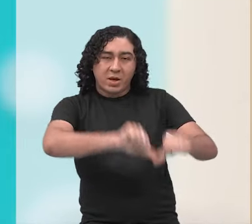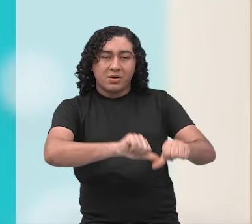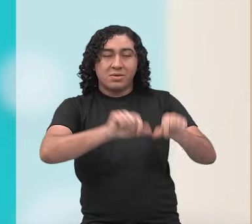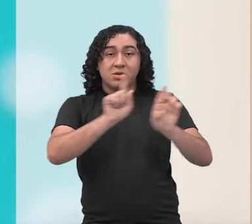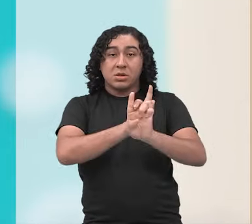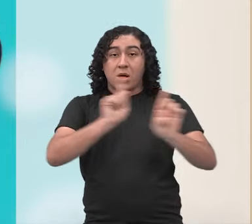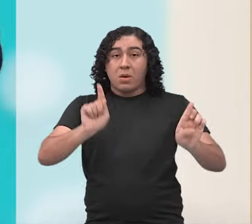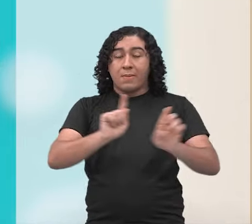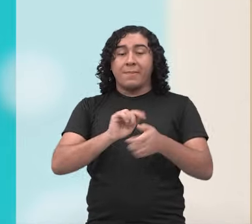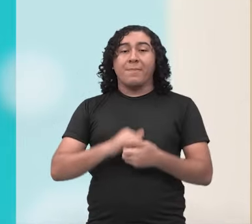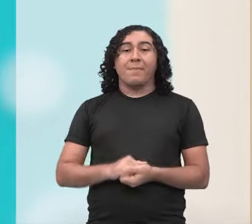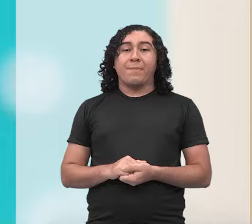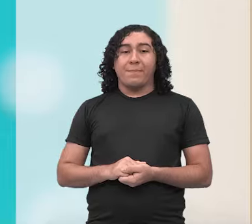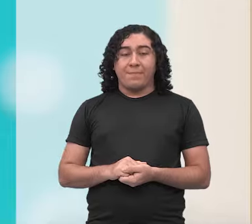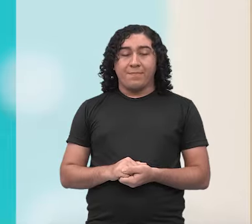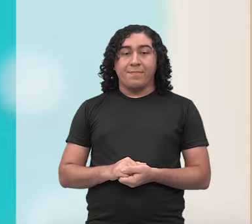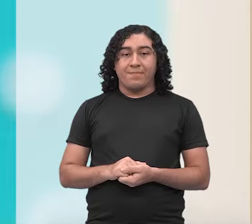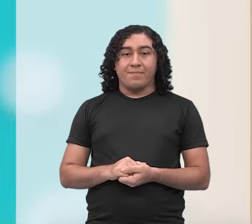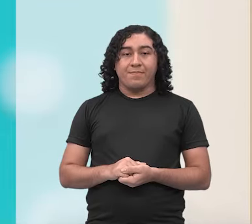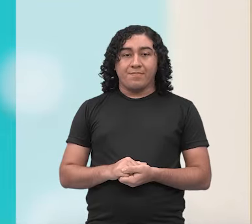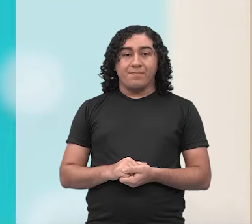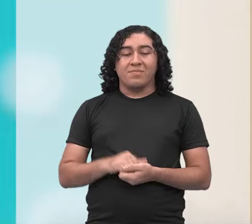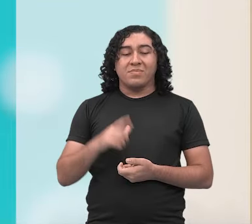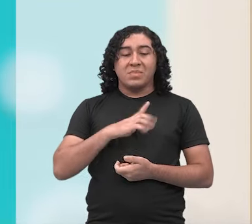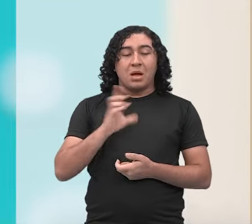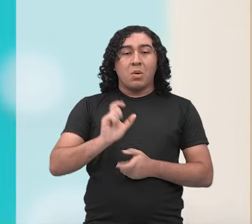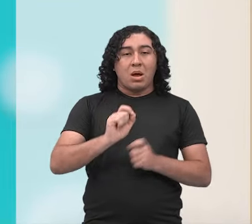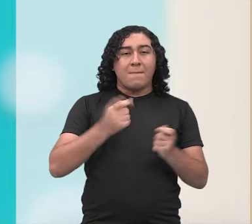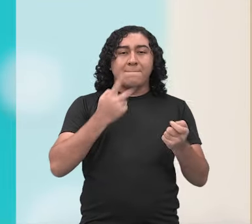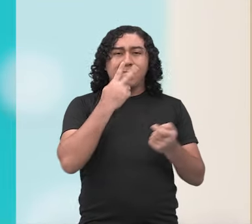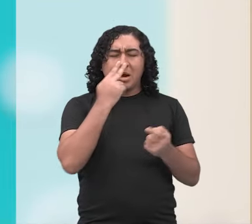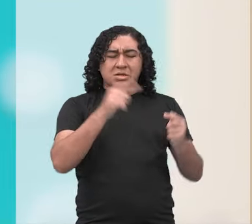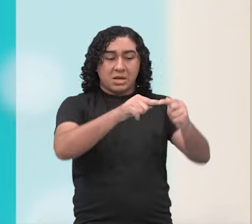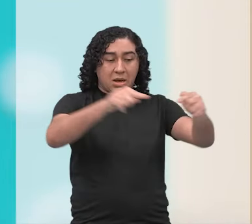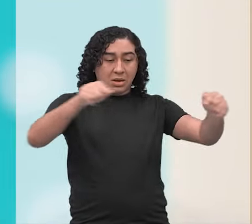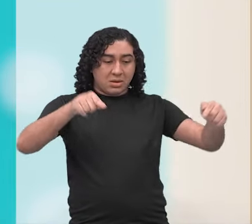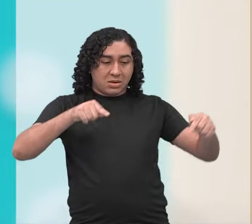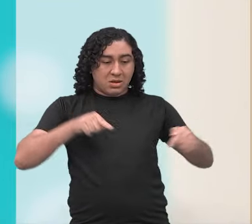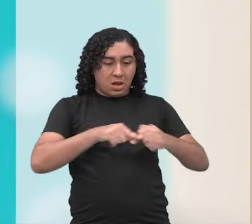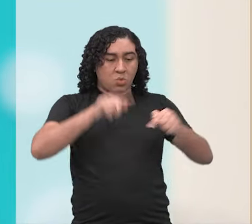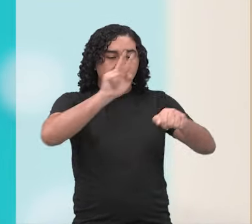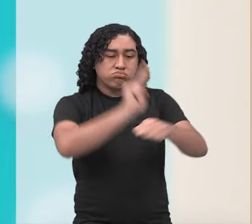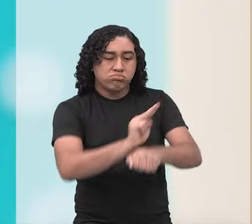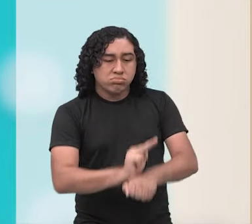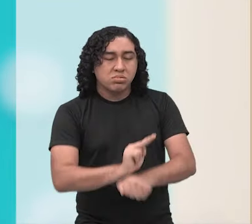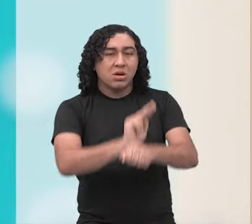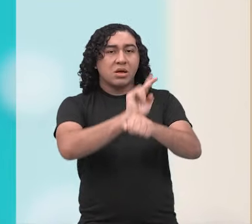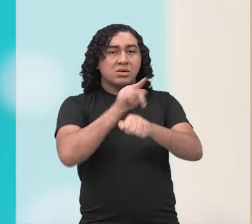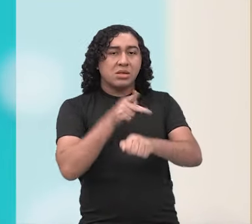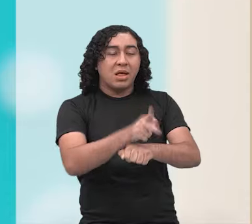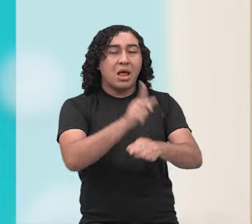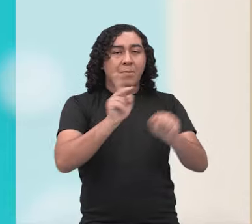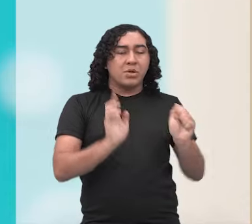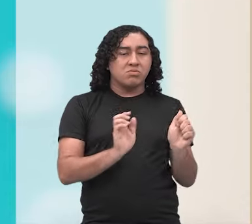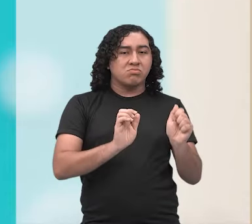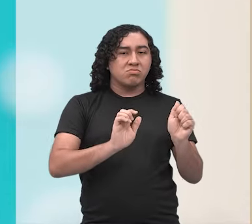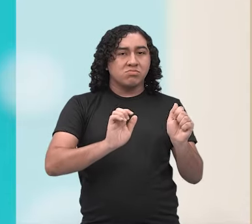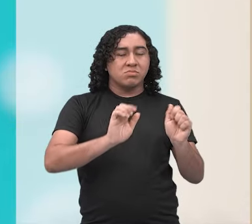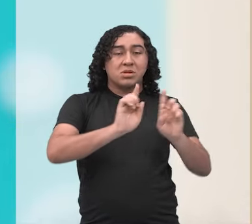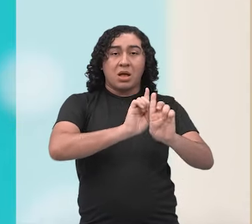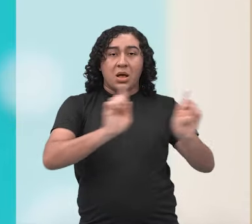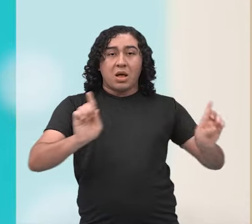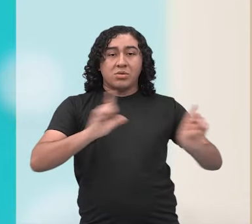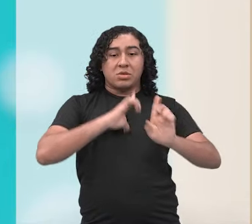saiu, vamos dizer, do quadrado do museu, aquele que fica guardado ali. Ele vai para fora,